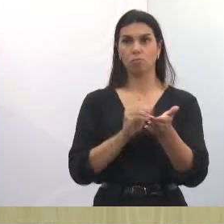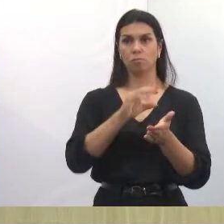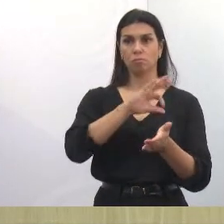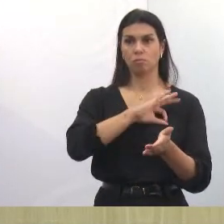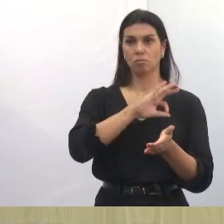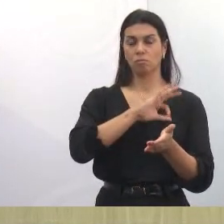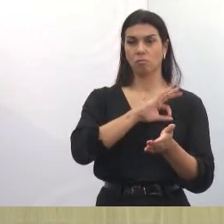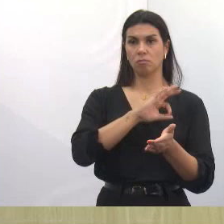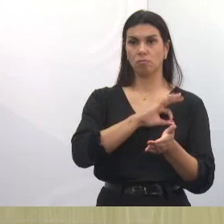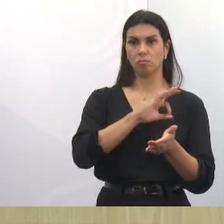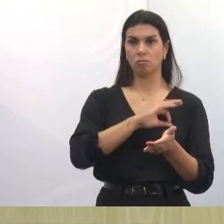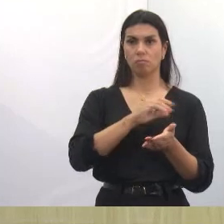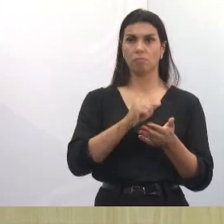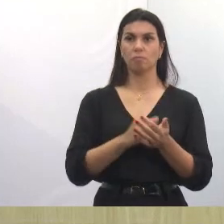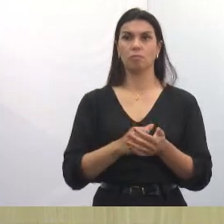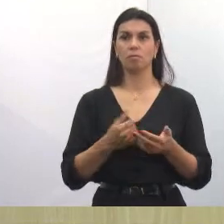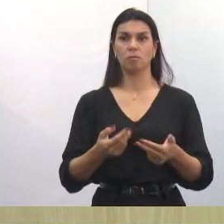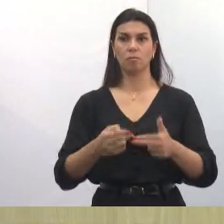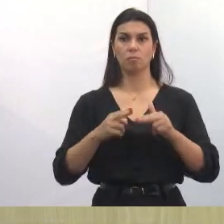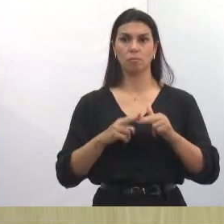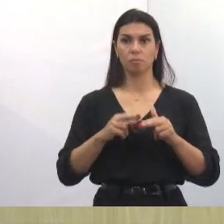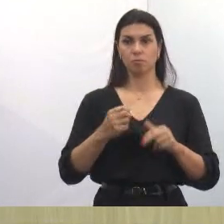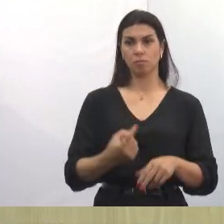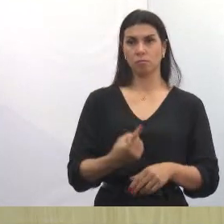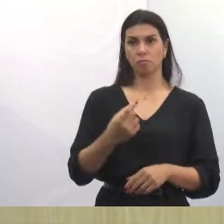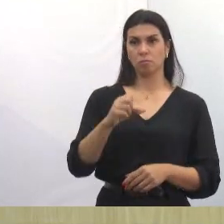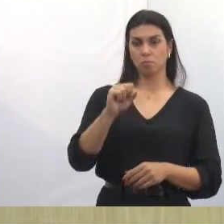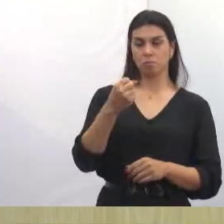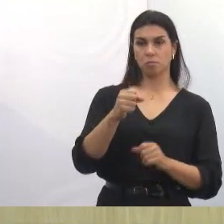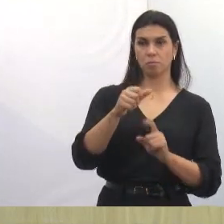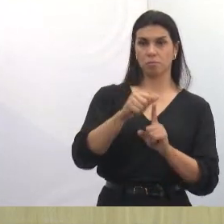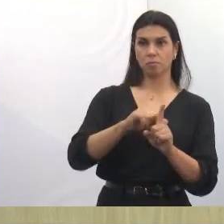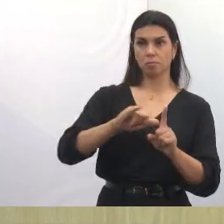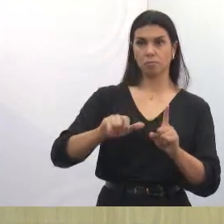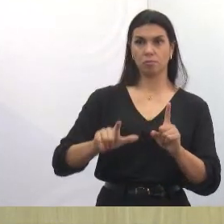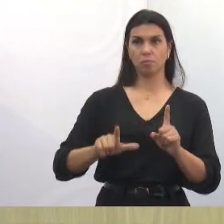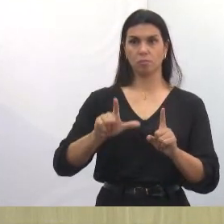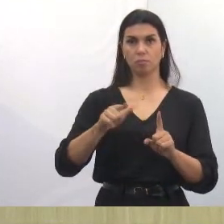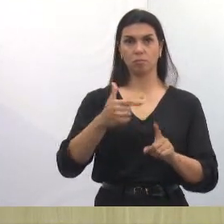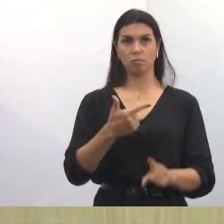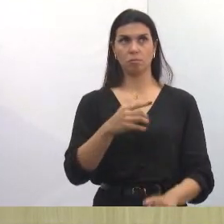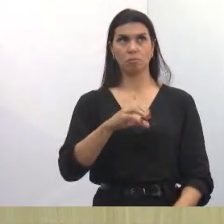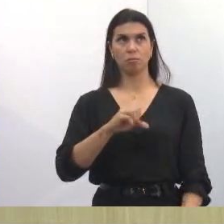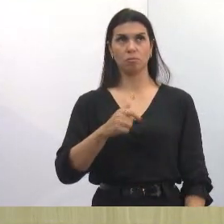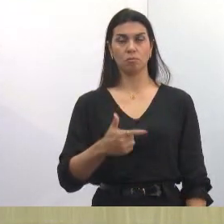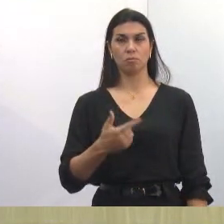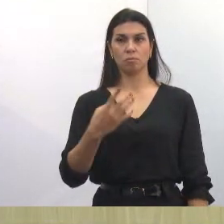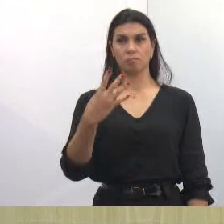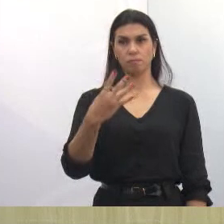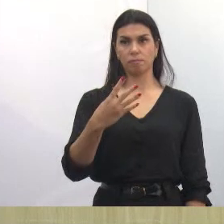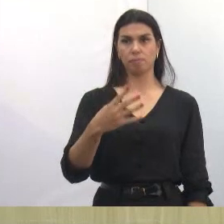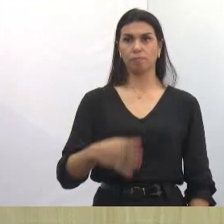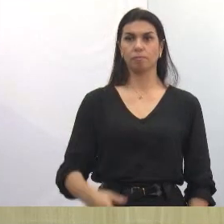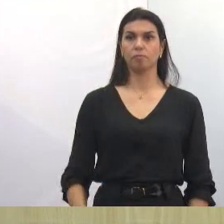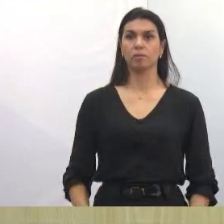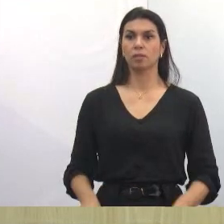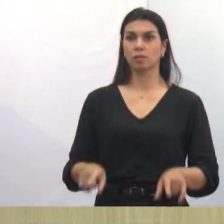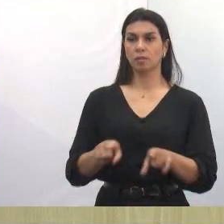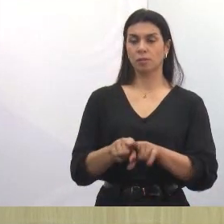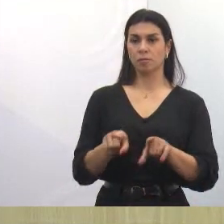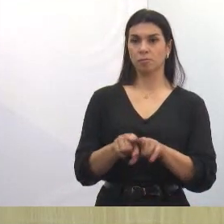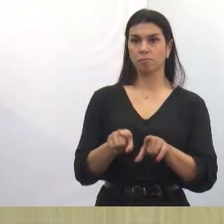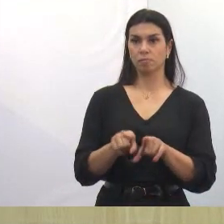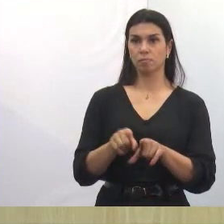Diário Oficial do Estado de São Paulo, de 18 de julho de 2024, e os